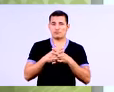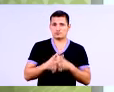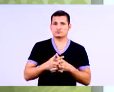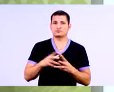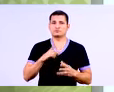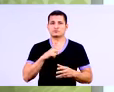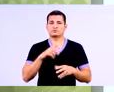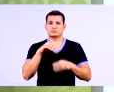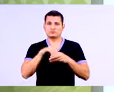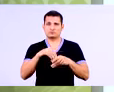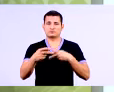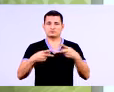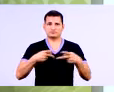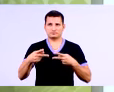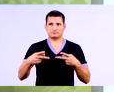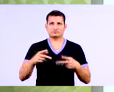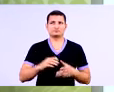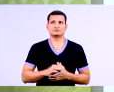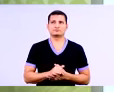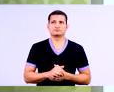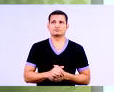no projeto.